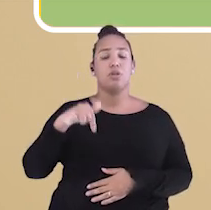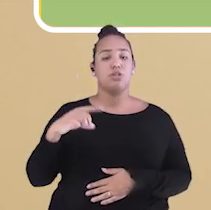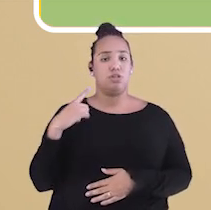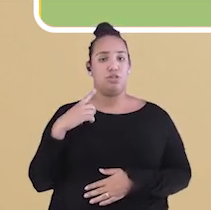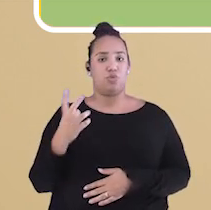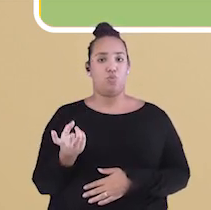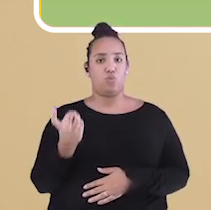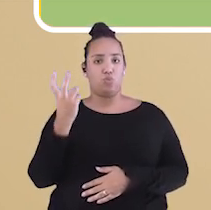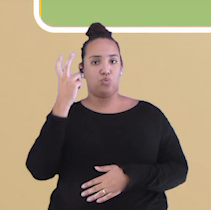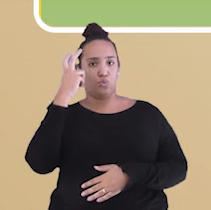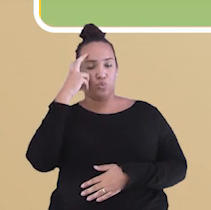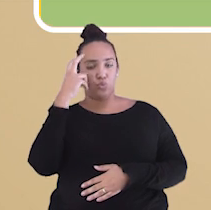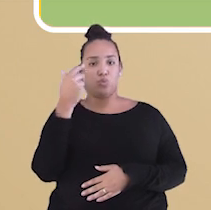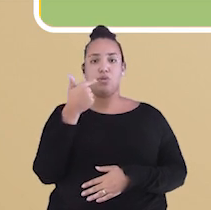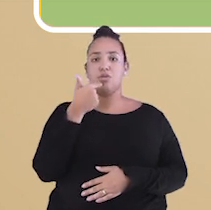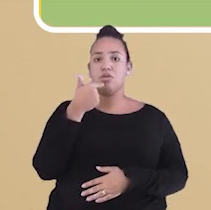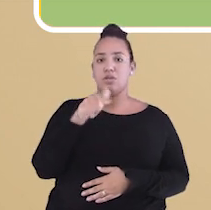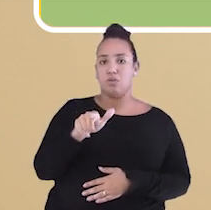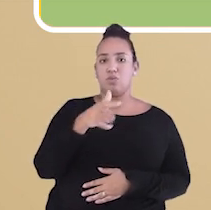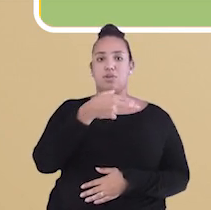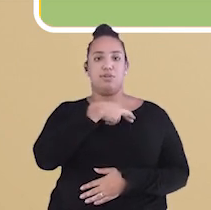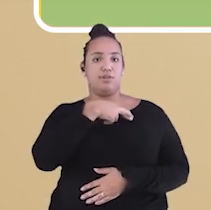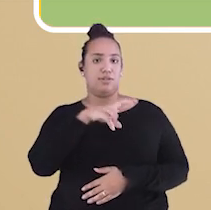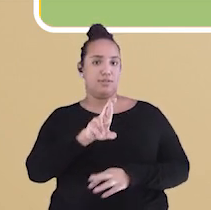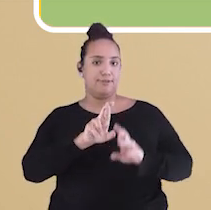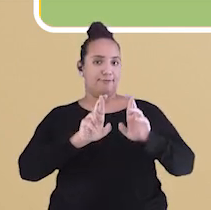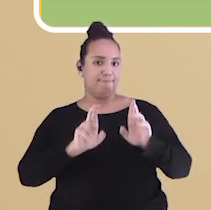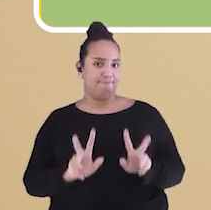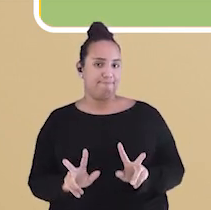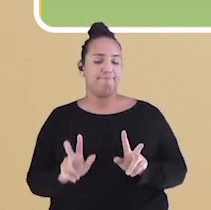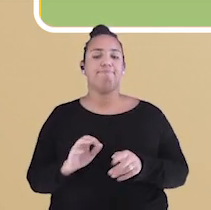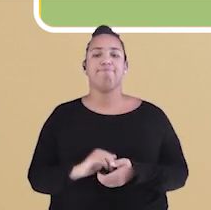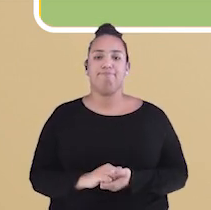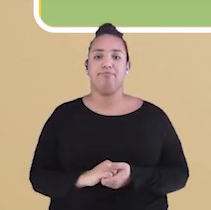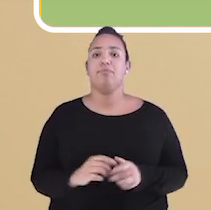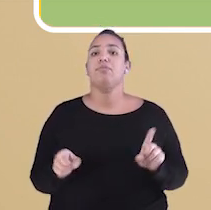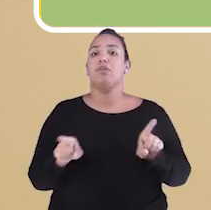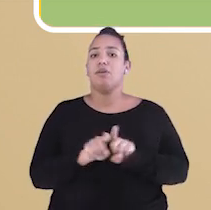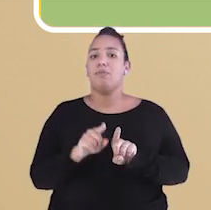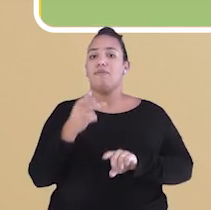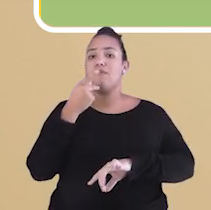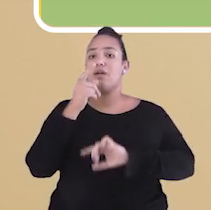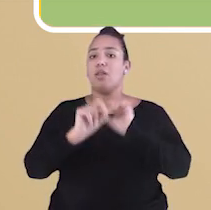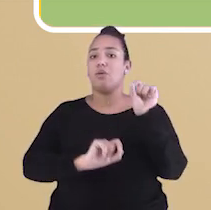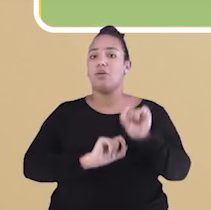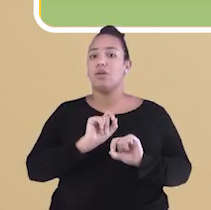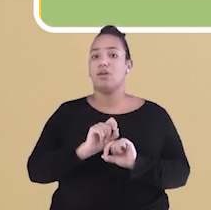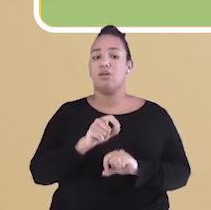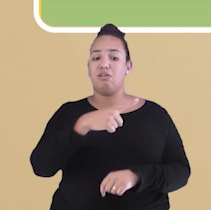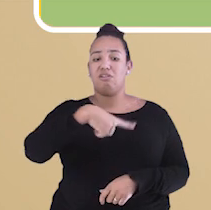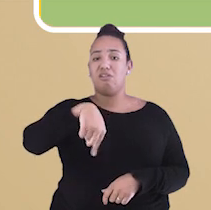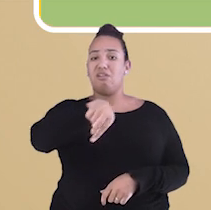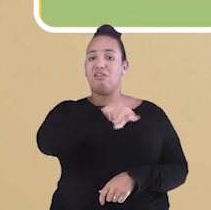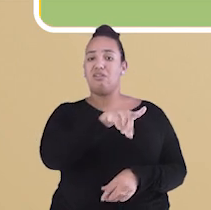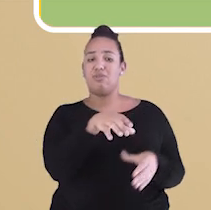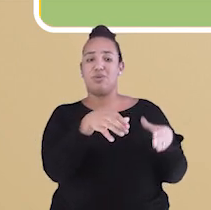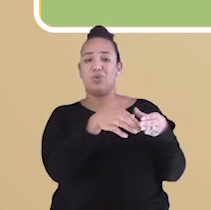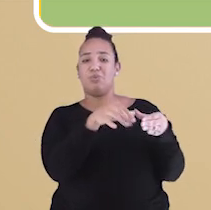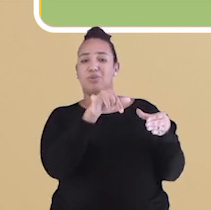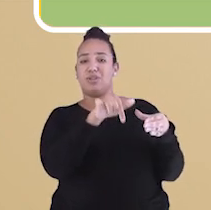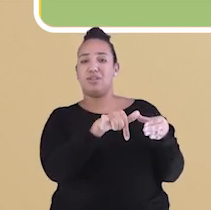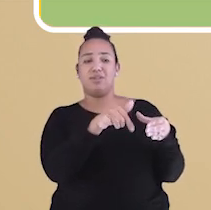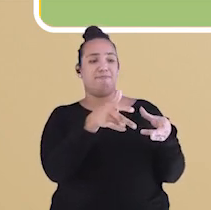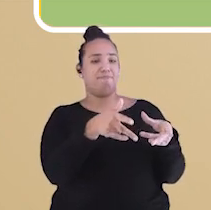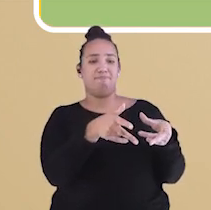diferentes culturas, idioma e religião. E até mesmo relataram que tinham dificuldades em